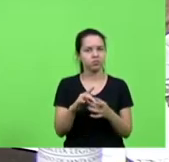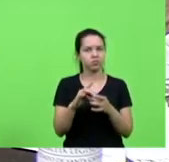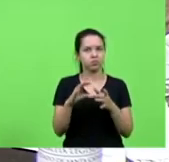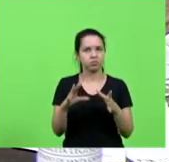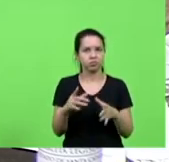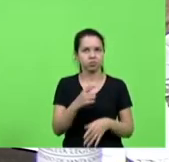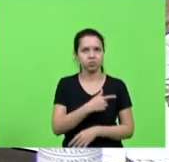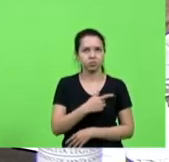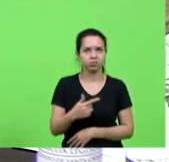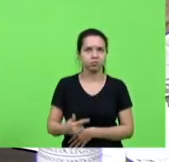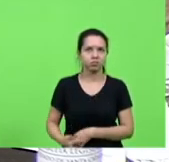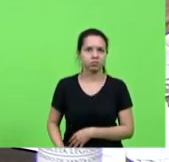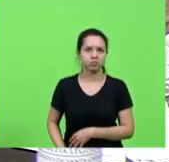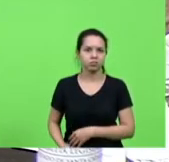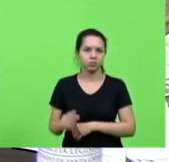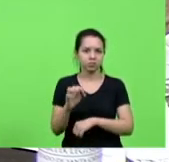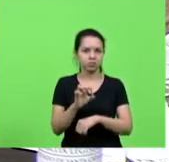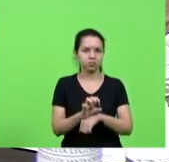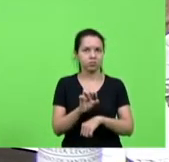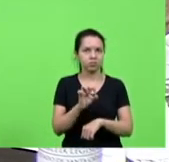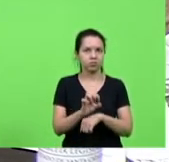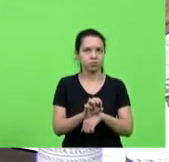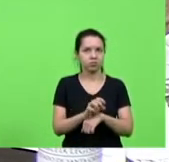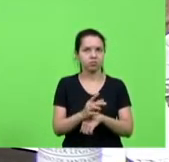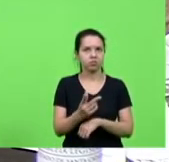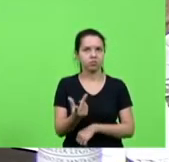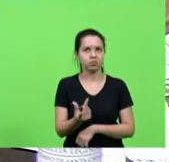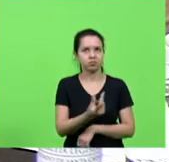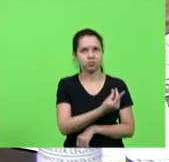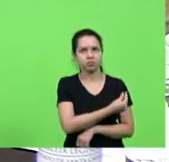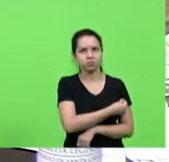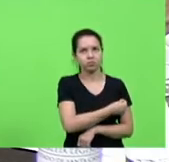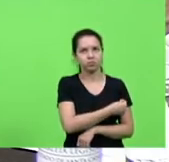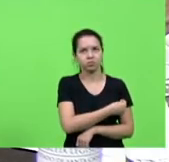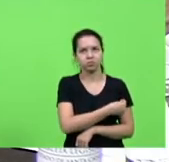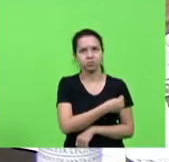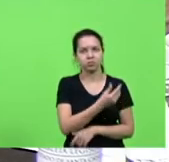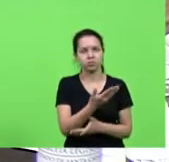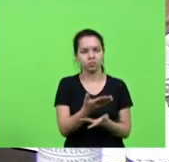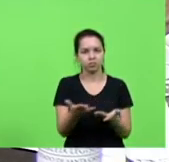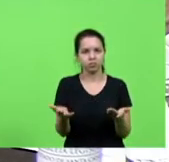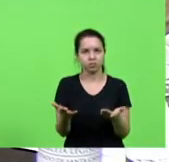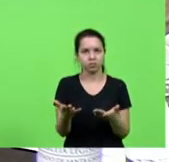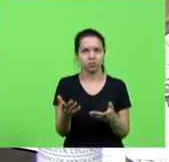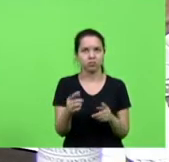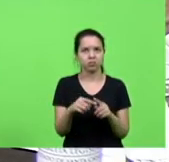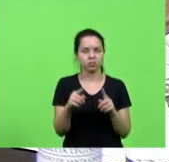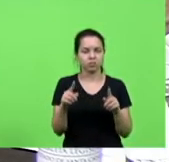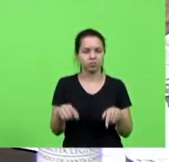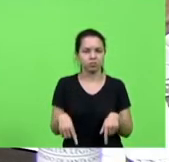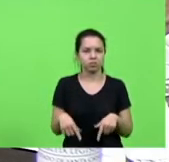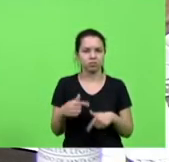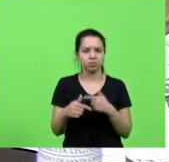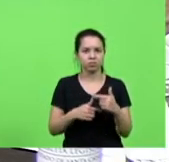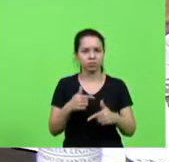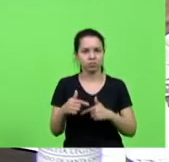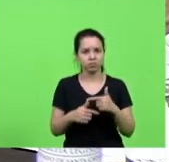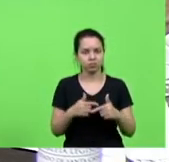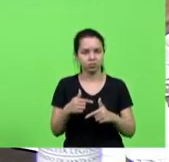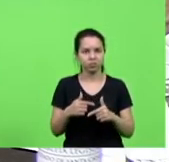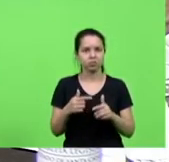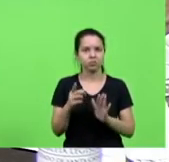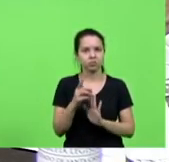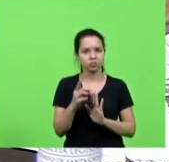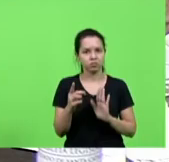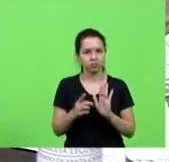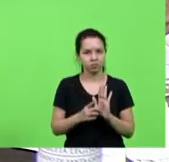governo do Estado, através da Secretaria de Saúde, a imunização desses funcionários que trabalham. O decreto é muito claro, ele